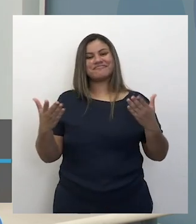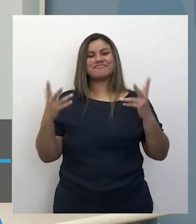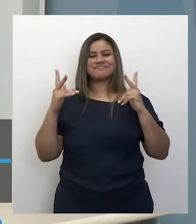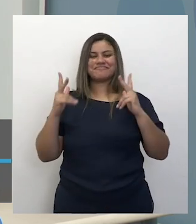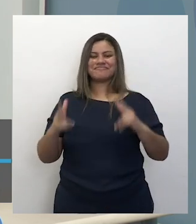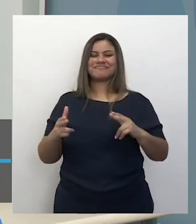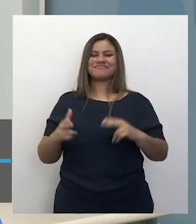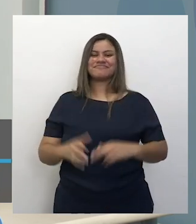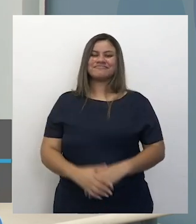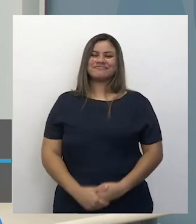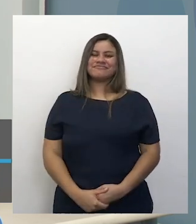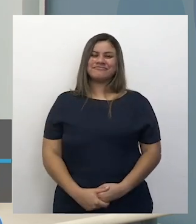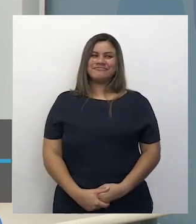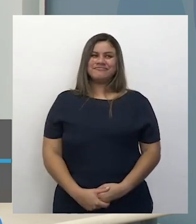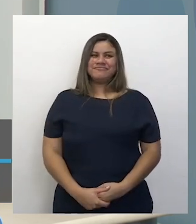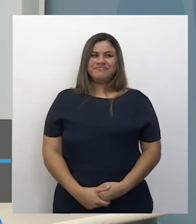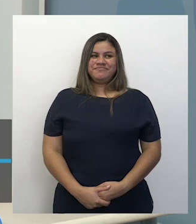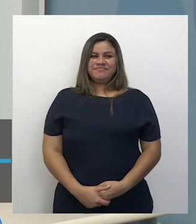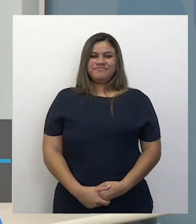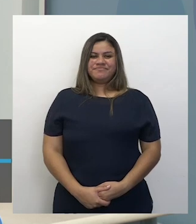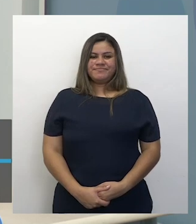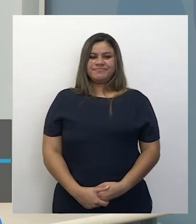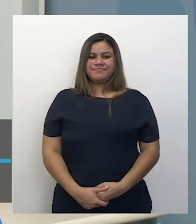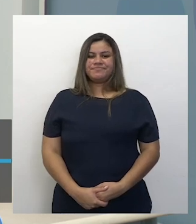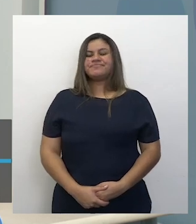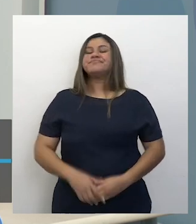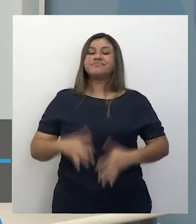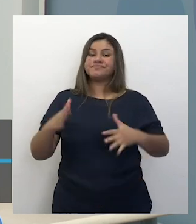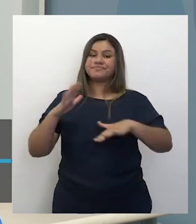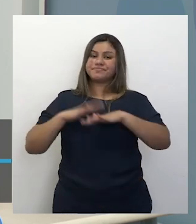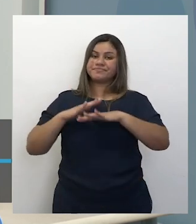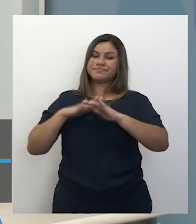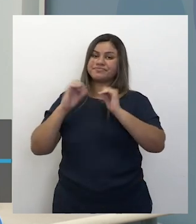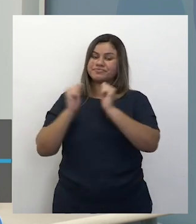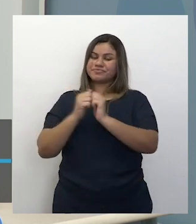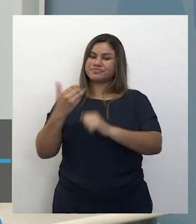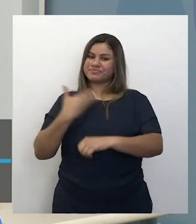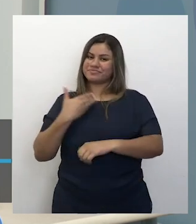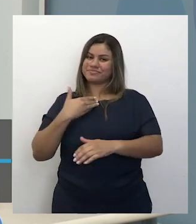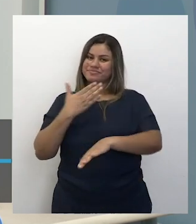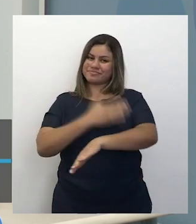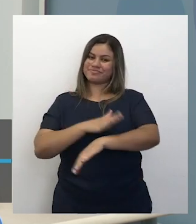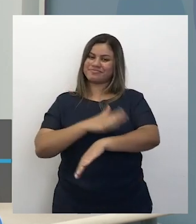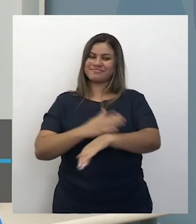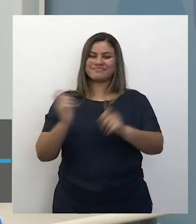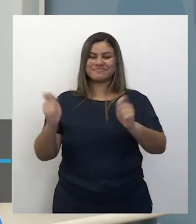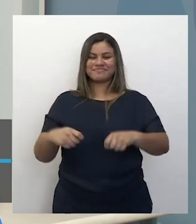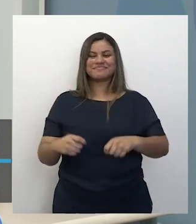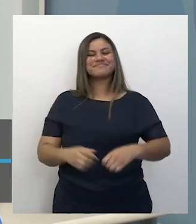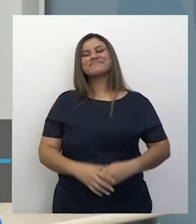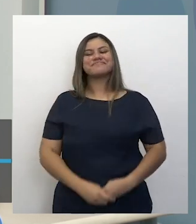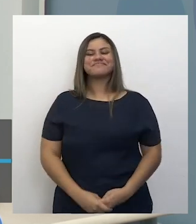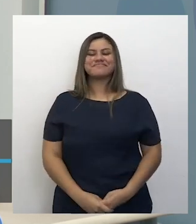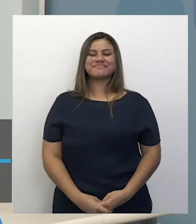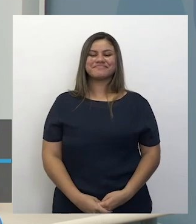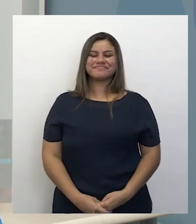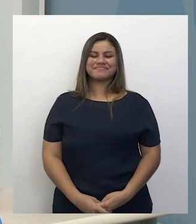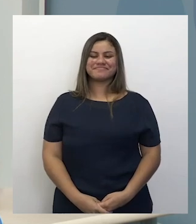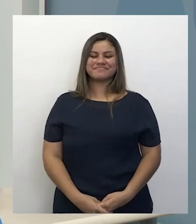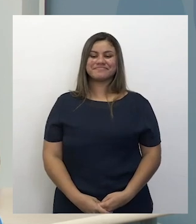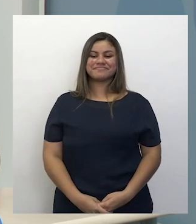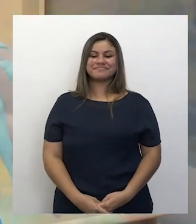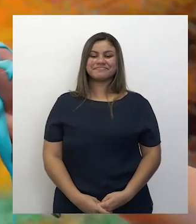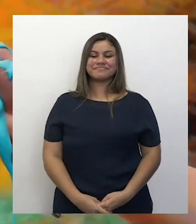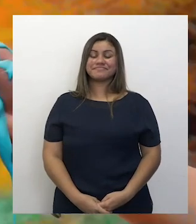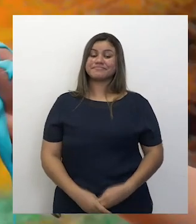feito aí na casa de vocês. E fazem com os colegas e façam esse exercício para treinar. Bom, como